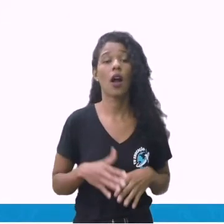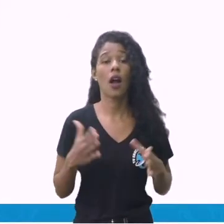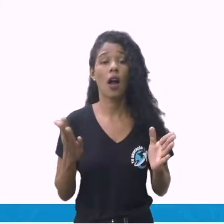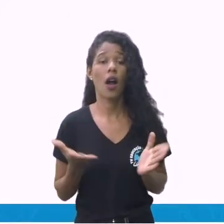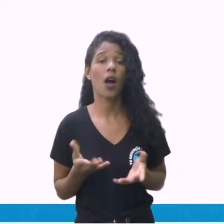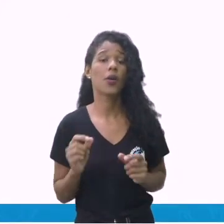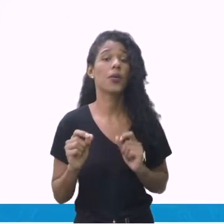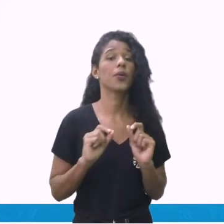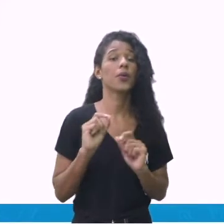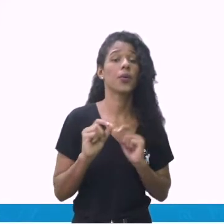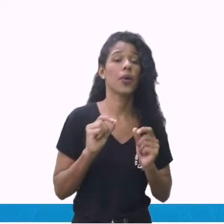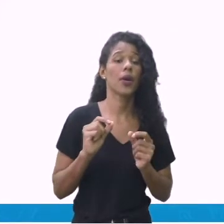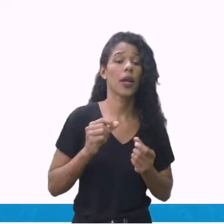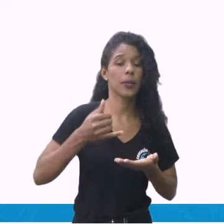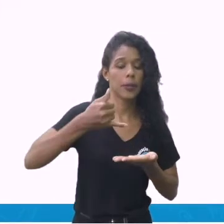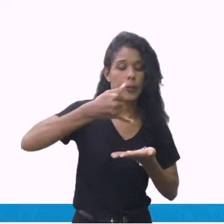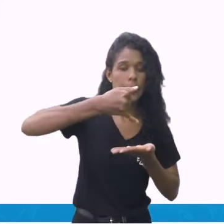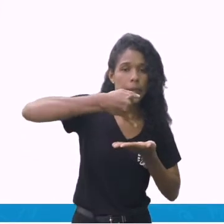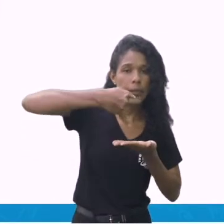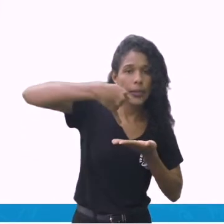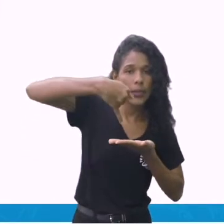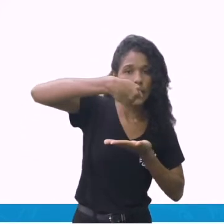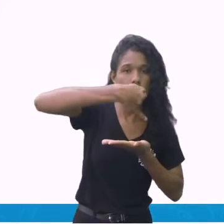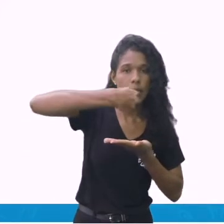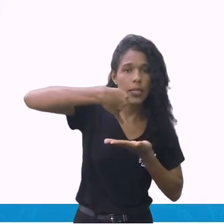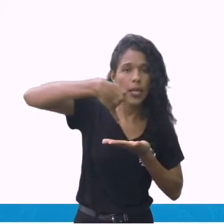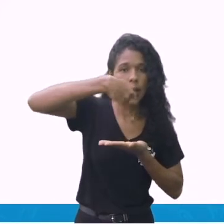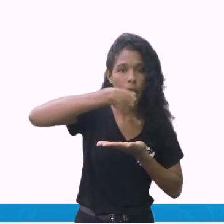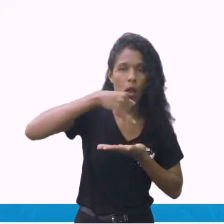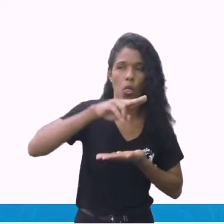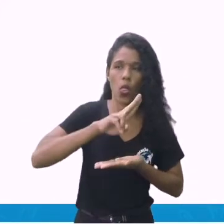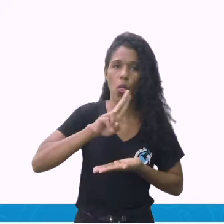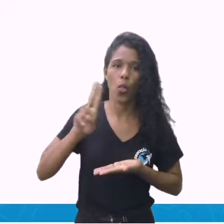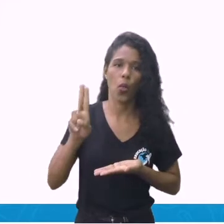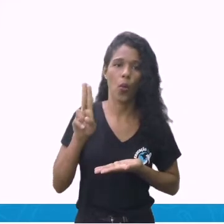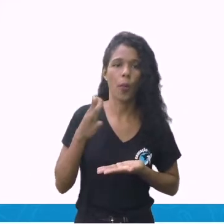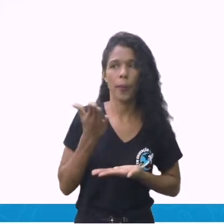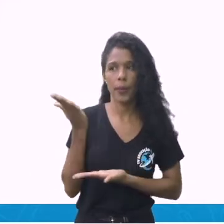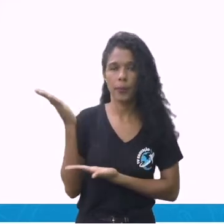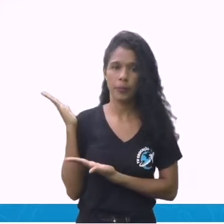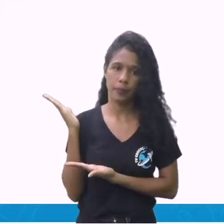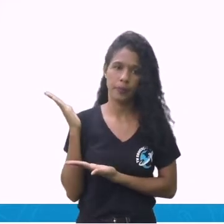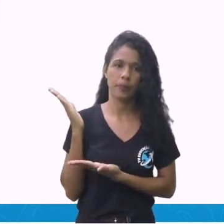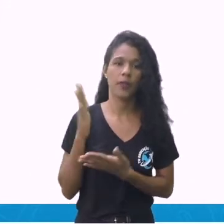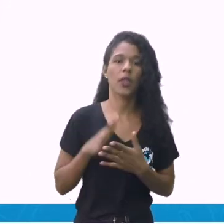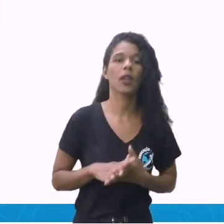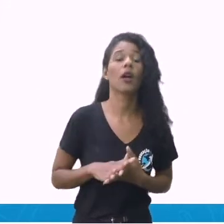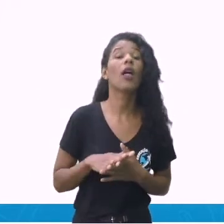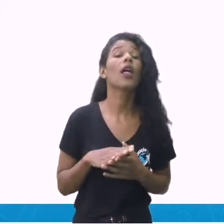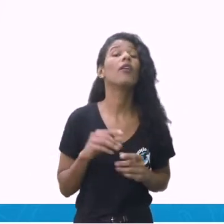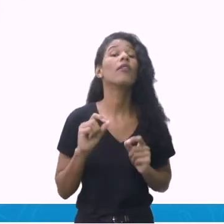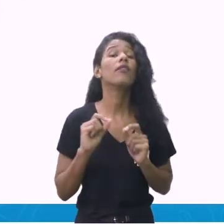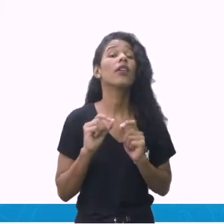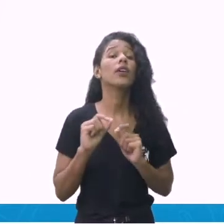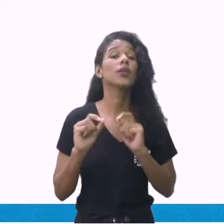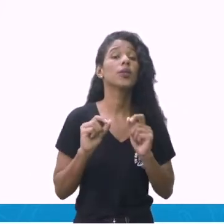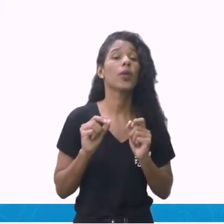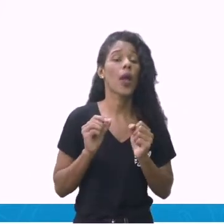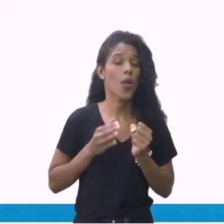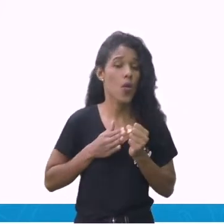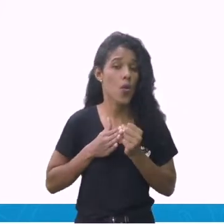Lipídios. Os lipídios armazenam e fornecem energia. Participam na produção de